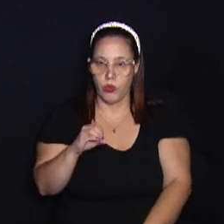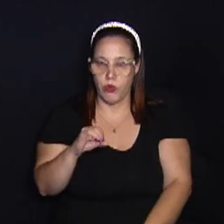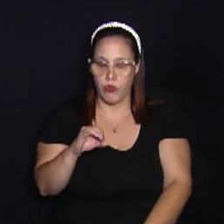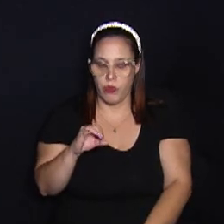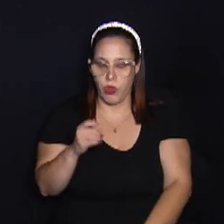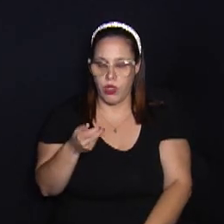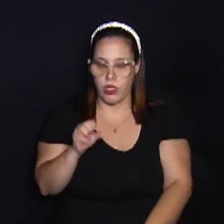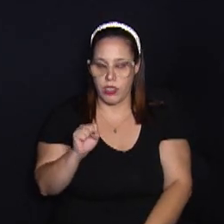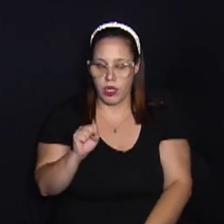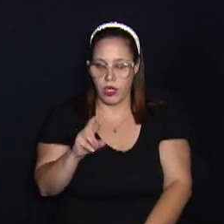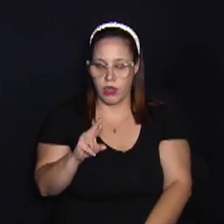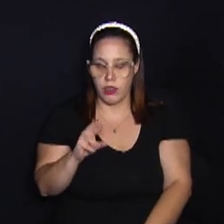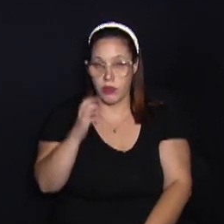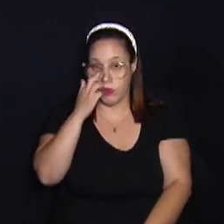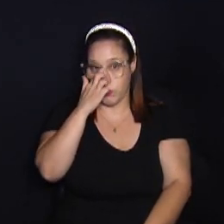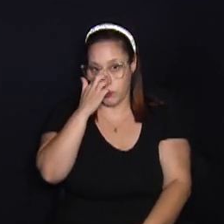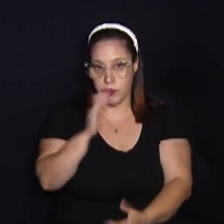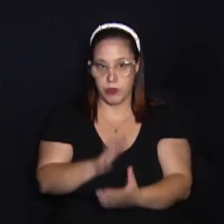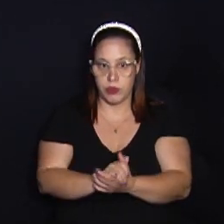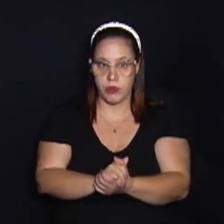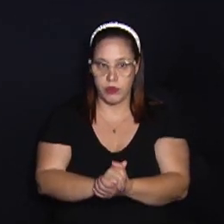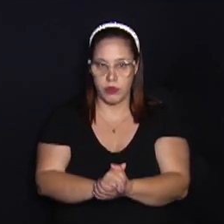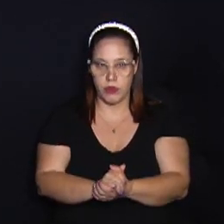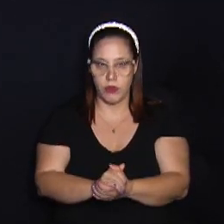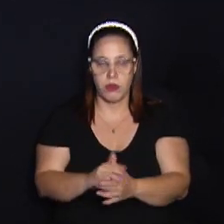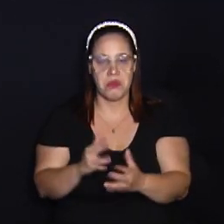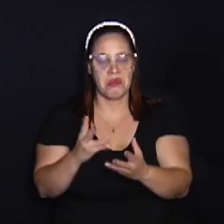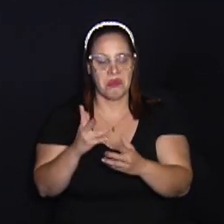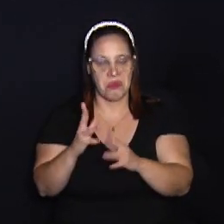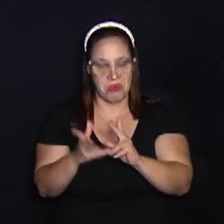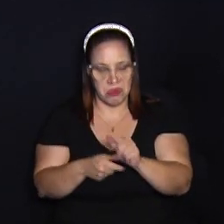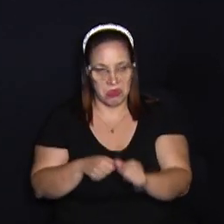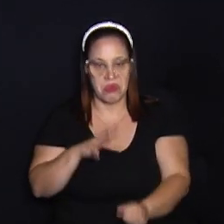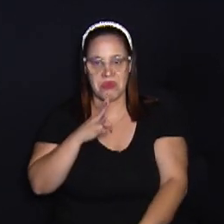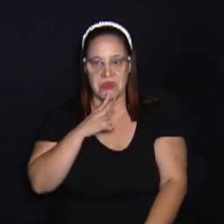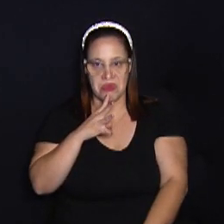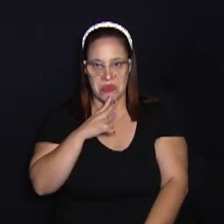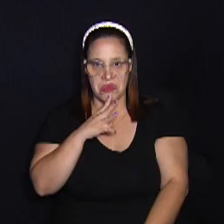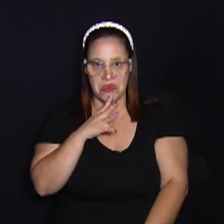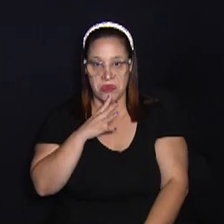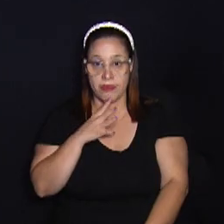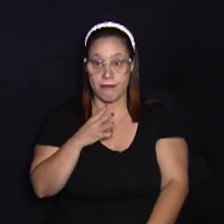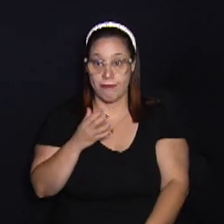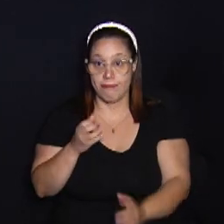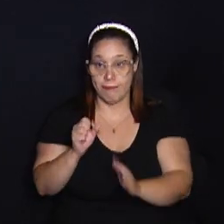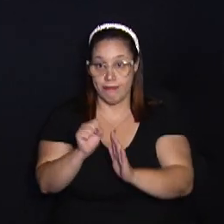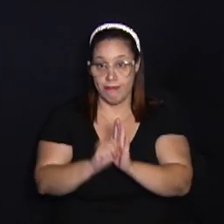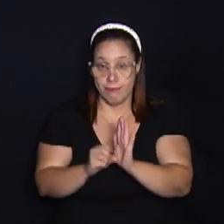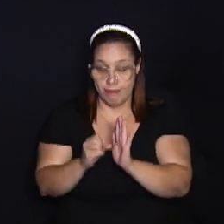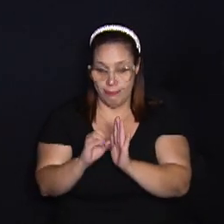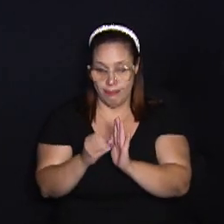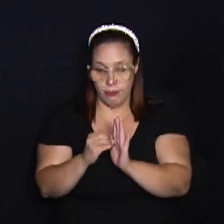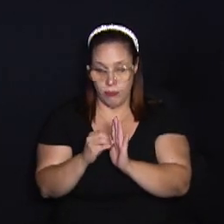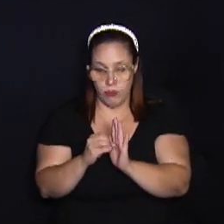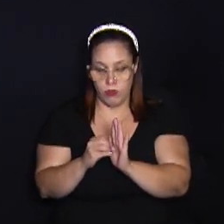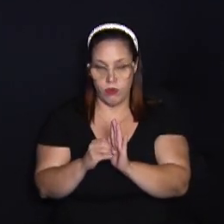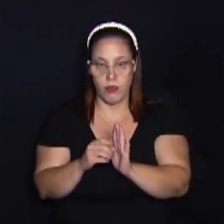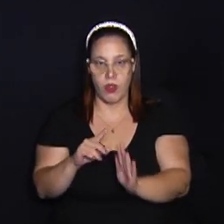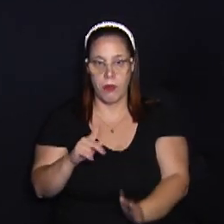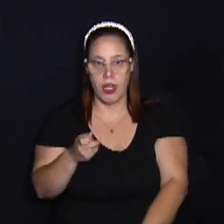Lúcio Costa e Oscar Niemeyer, tornando-se mundialmente conhecido. Até a década de 80,